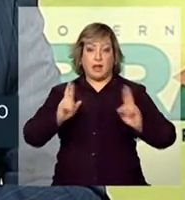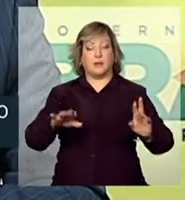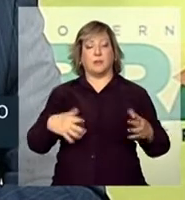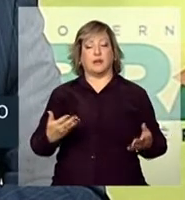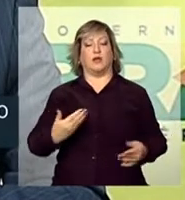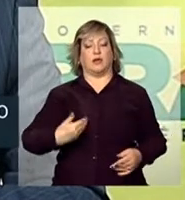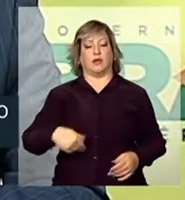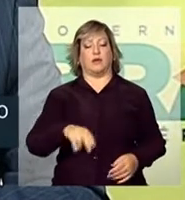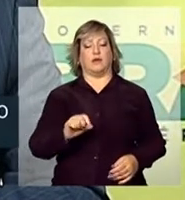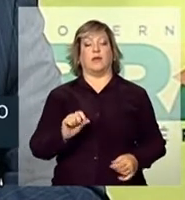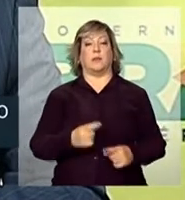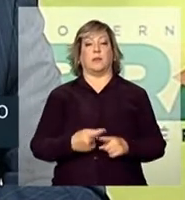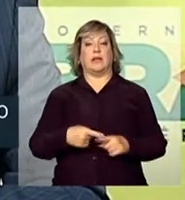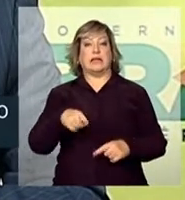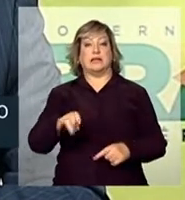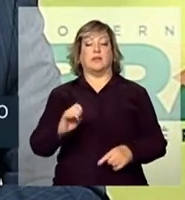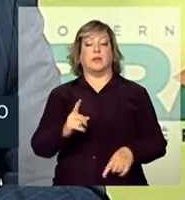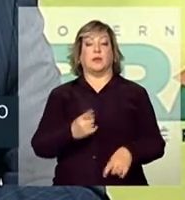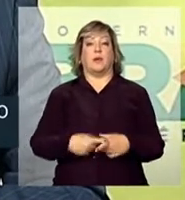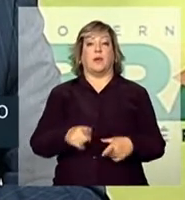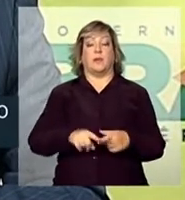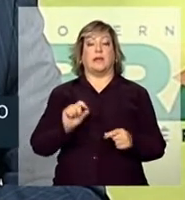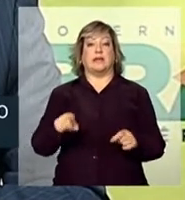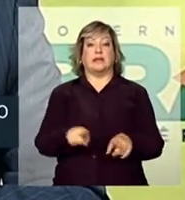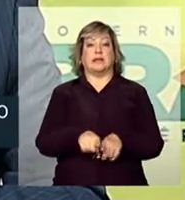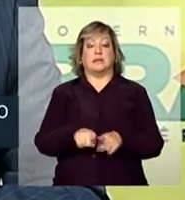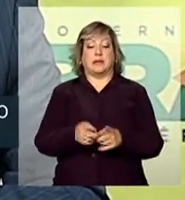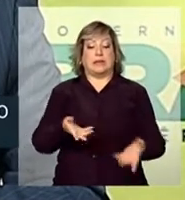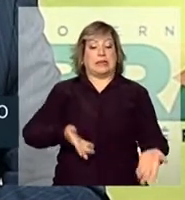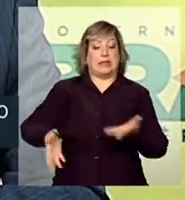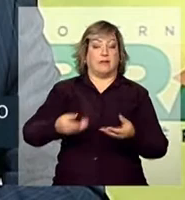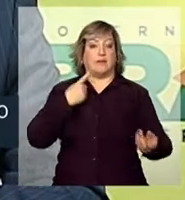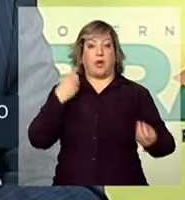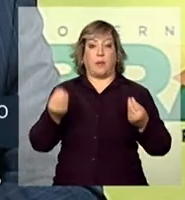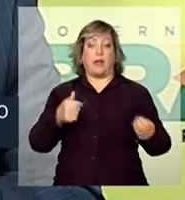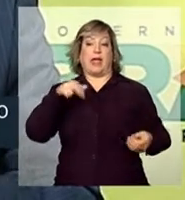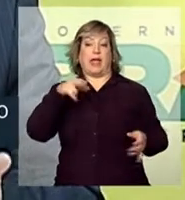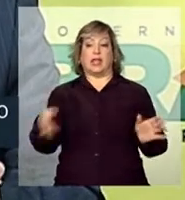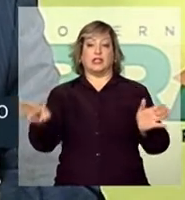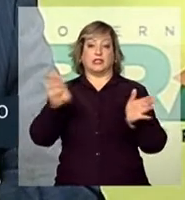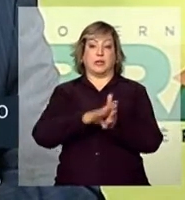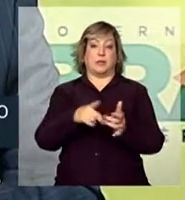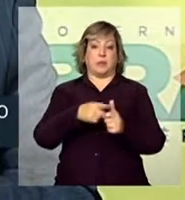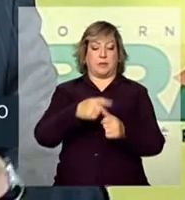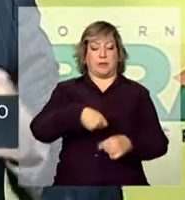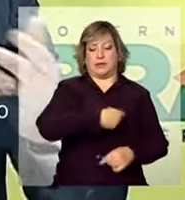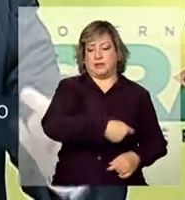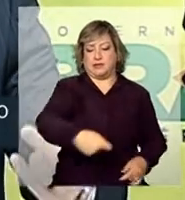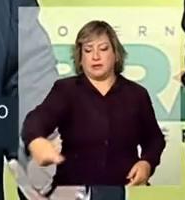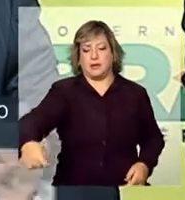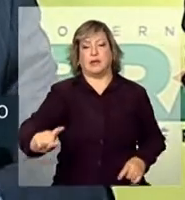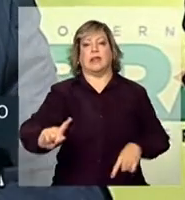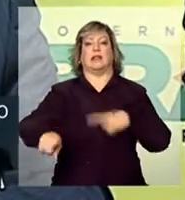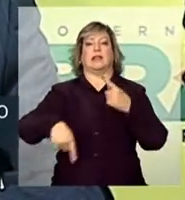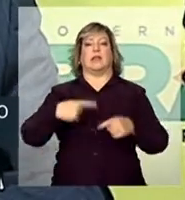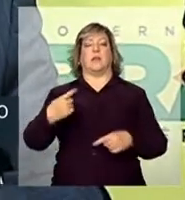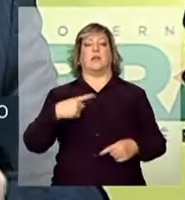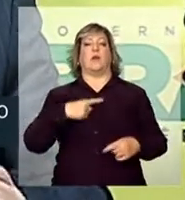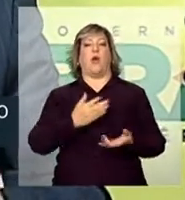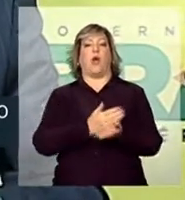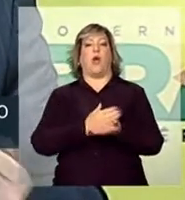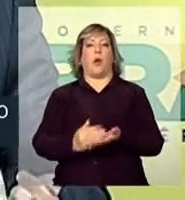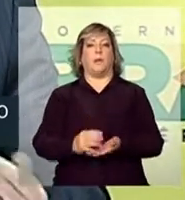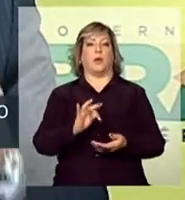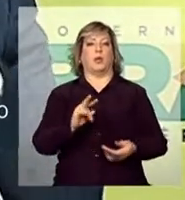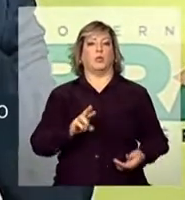não é que também um problema de isonomia de tratamento é que aí quem chega na frente a gente distribui na frente e já começa a Twittar o outro é